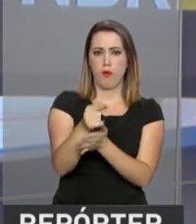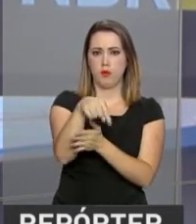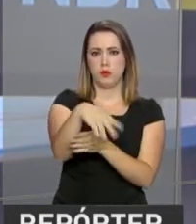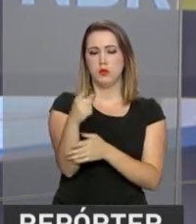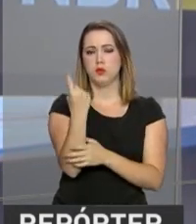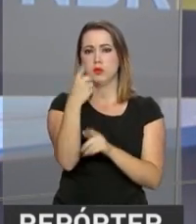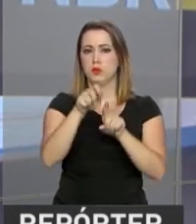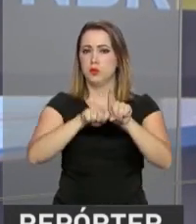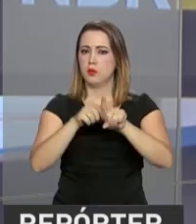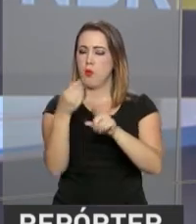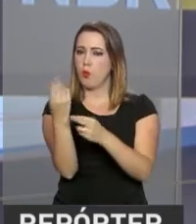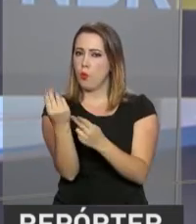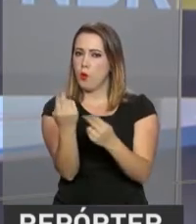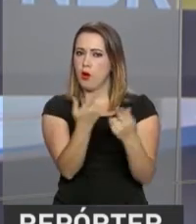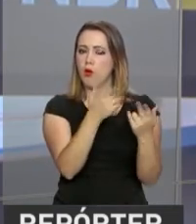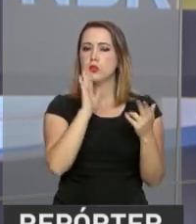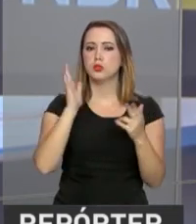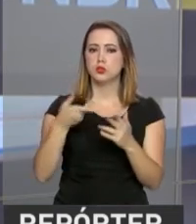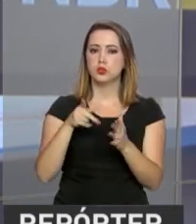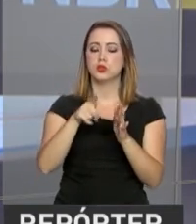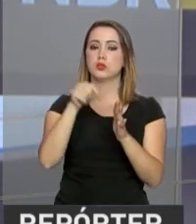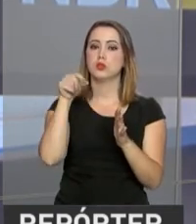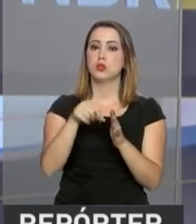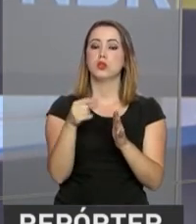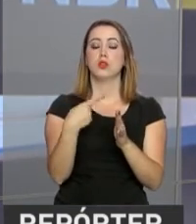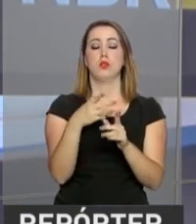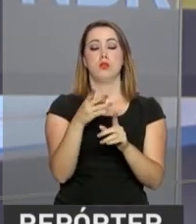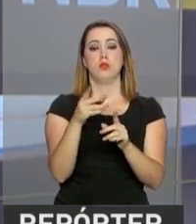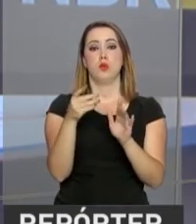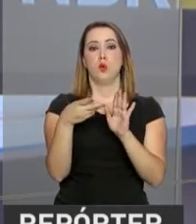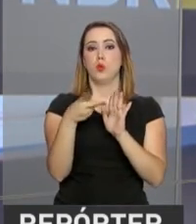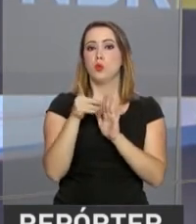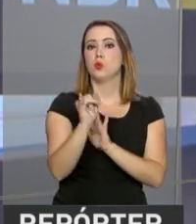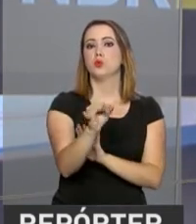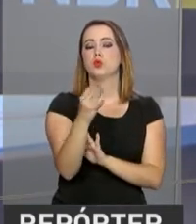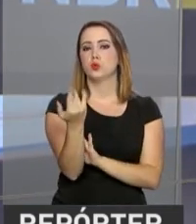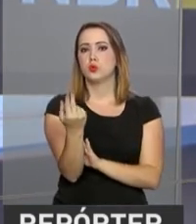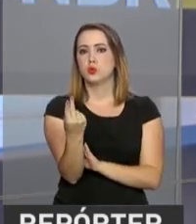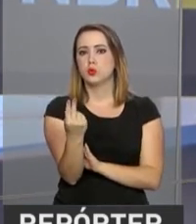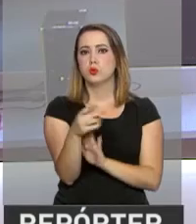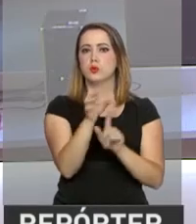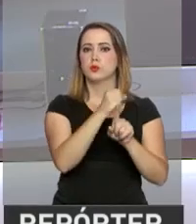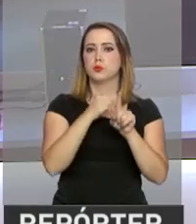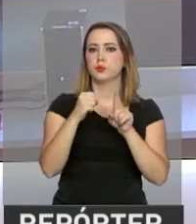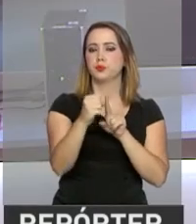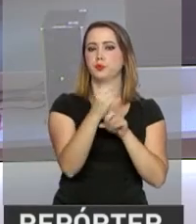datas definidas pelo calendário de pagamentos de benefícios sociais da Caixa Econômica Federal.